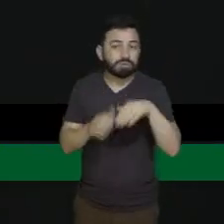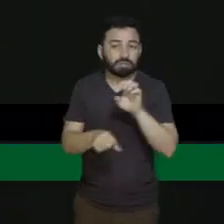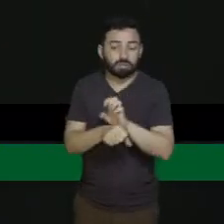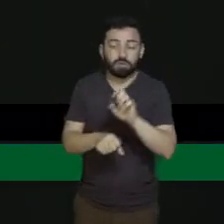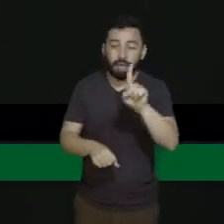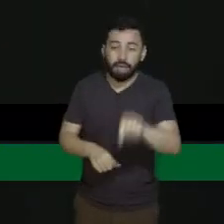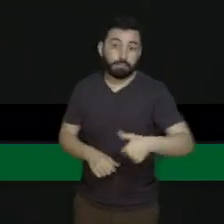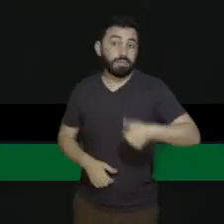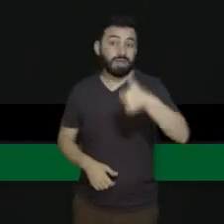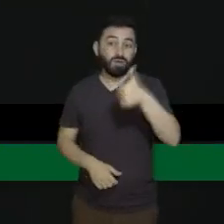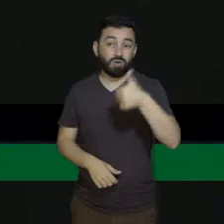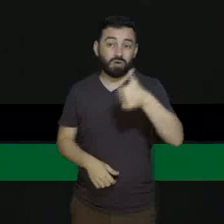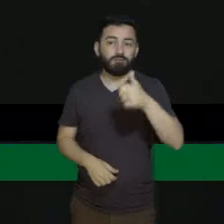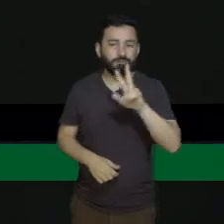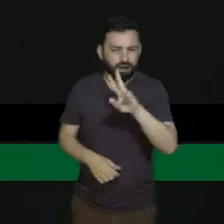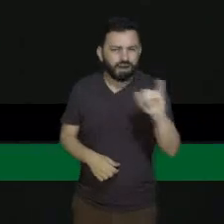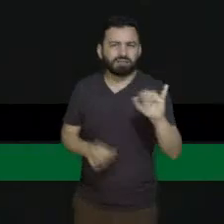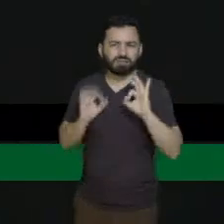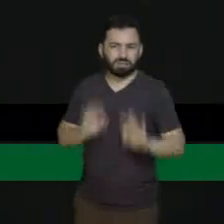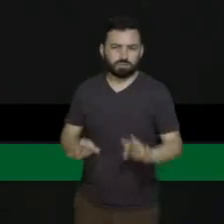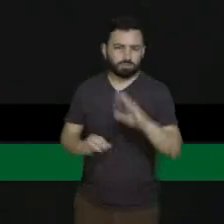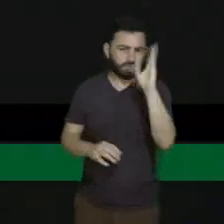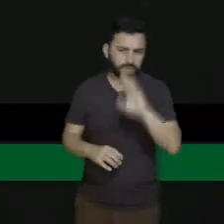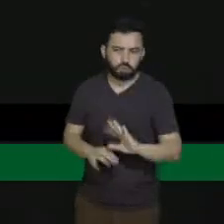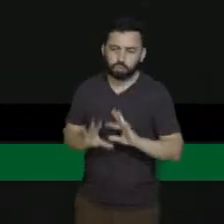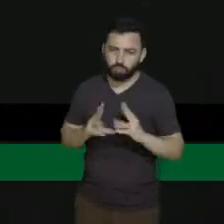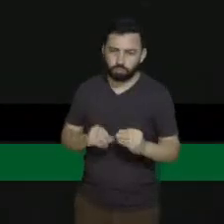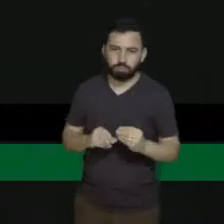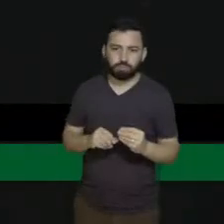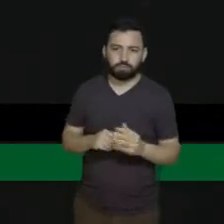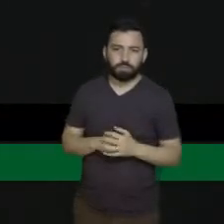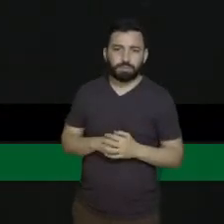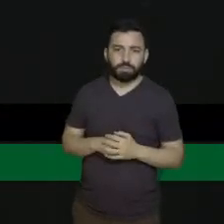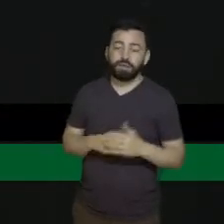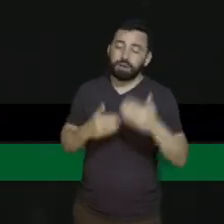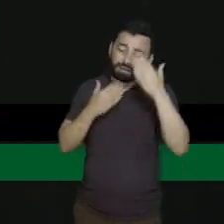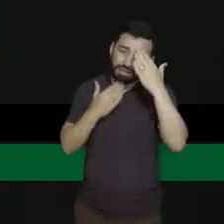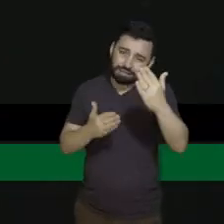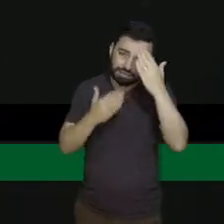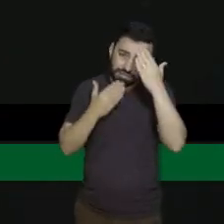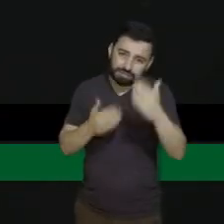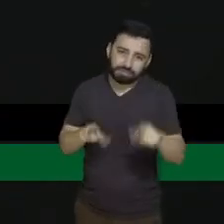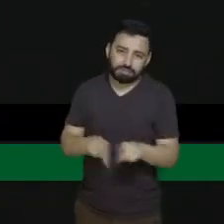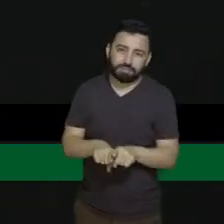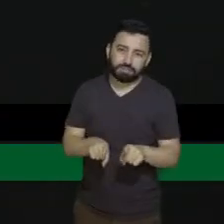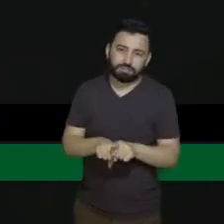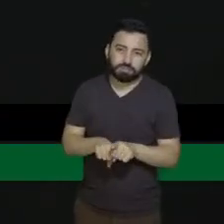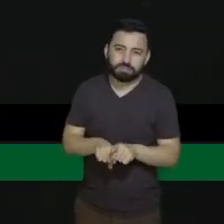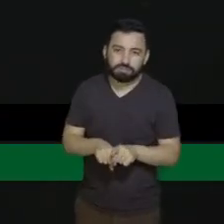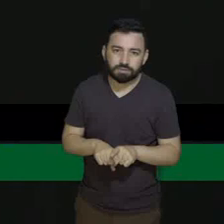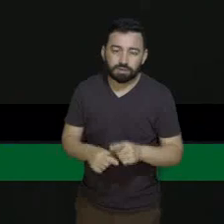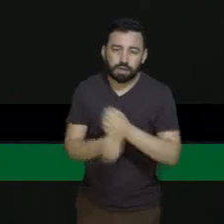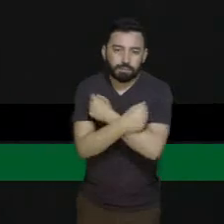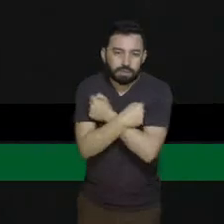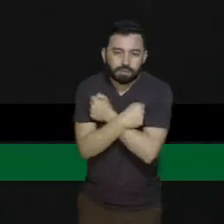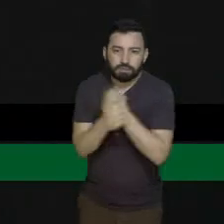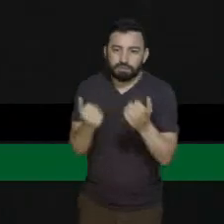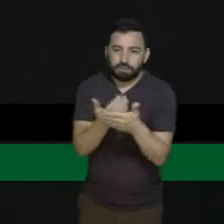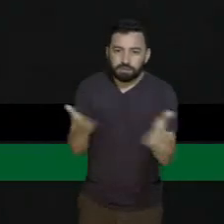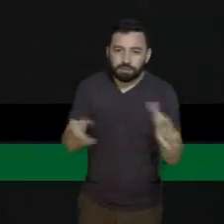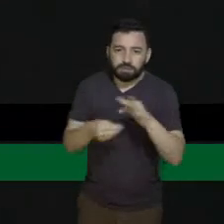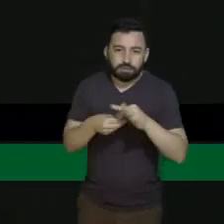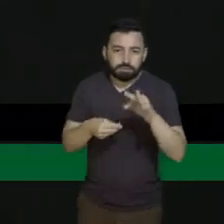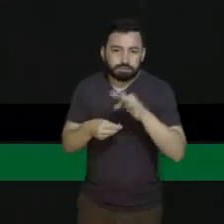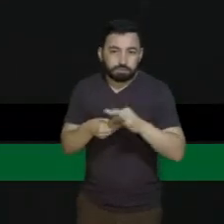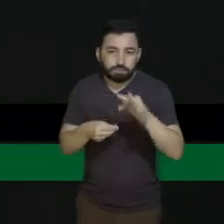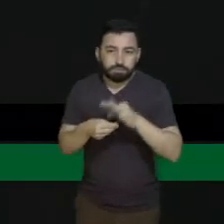melhores do Brasil, eu acredito. No mais, só agradecer, abraço grande a todas as entidades na